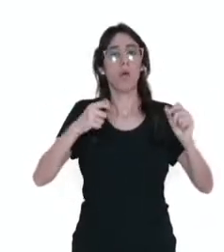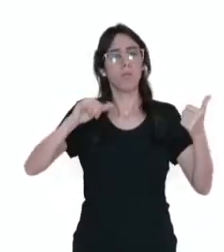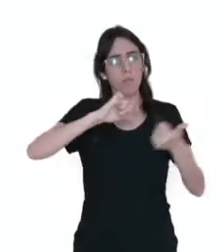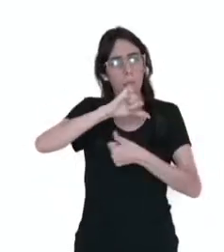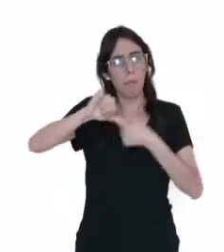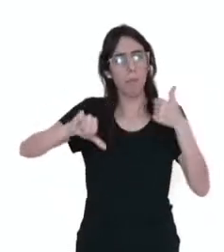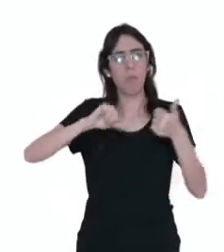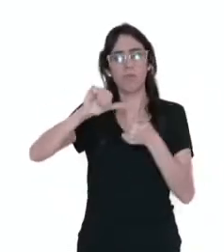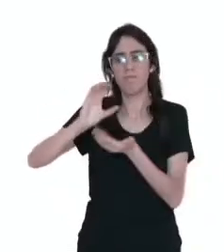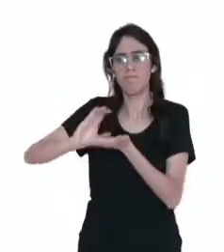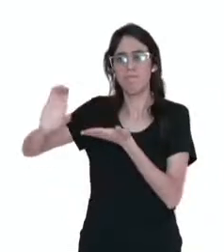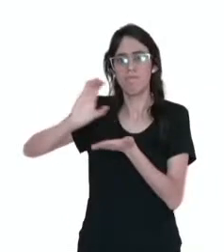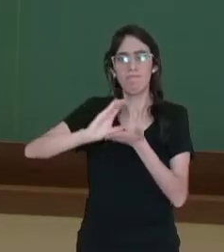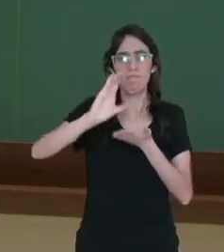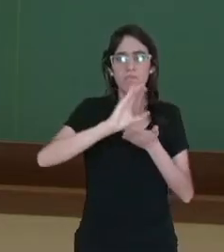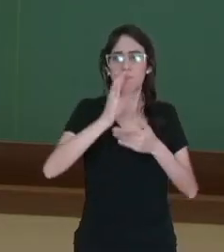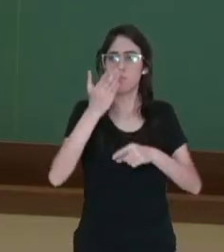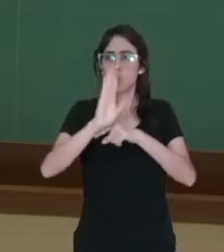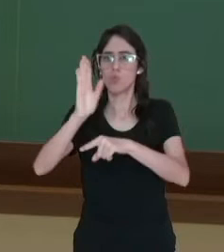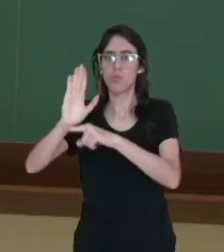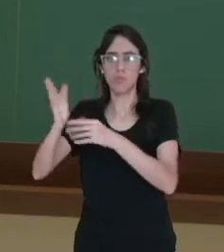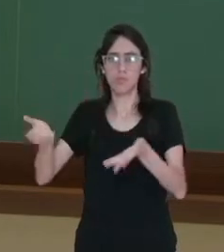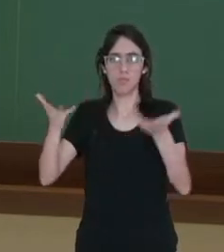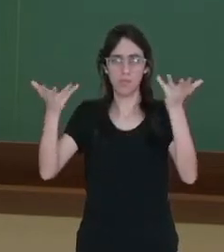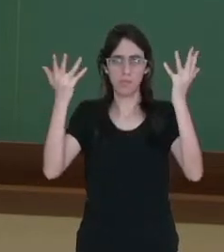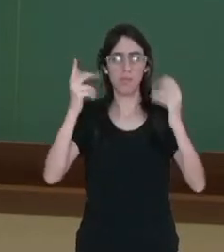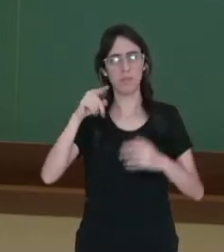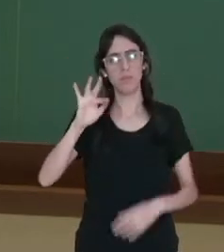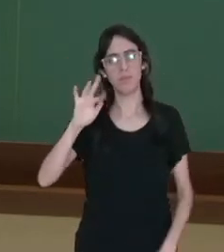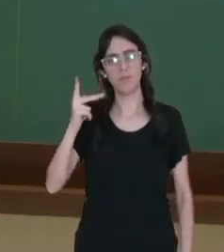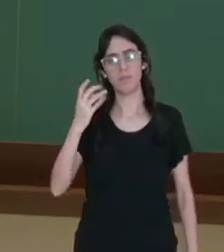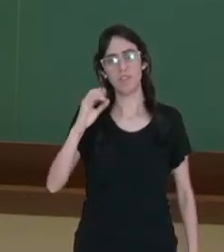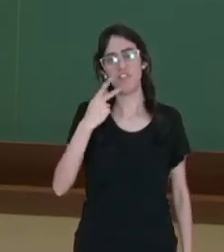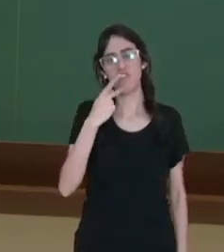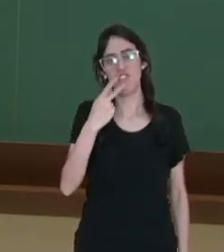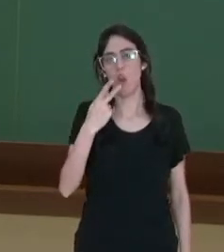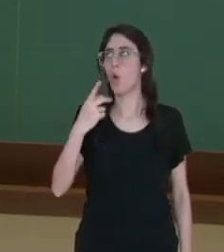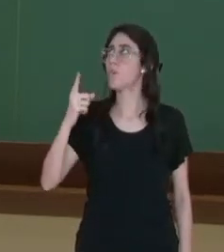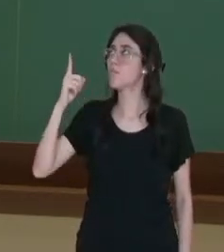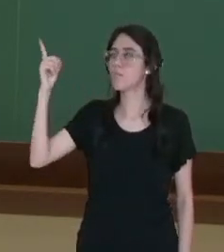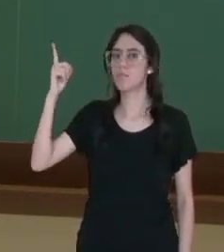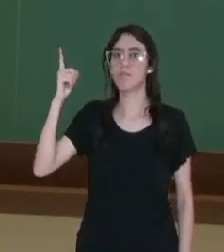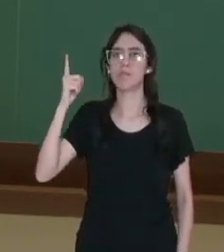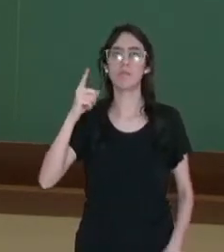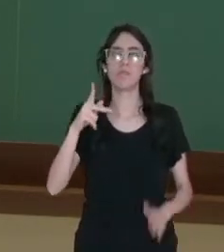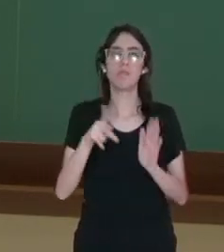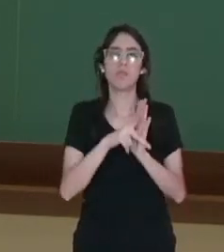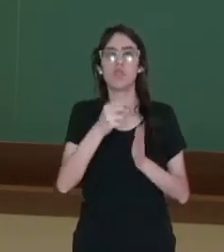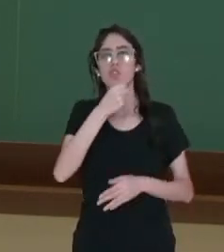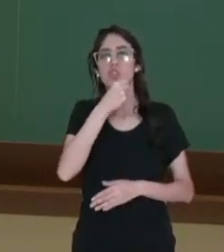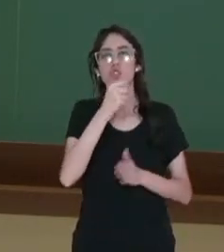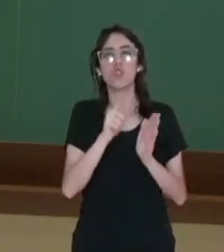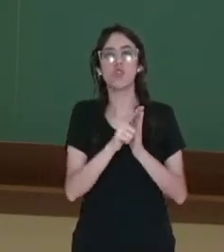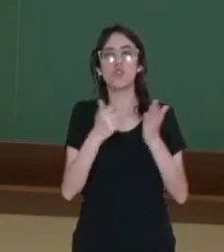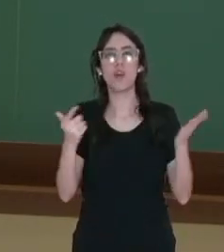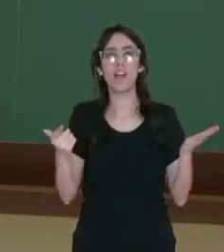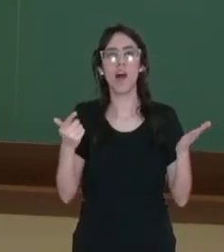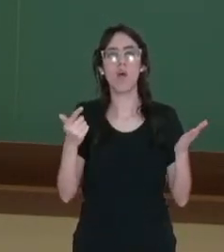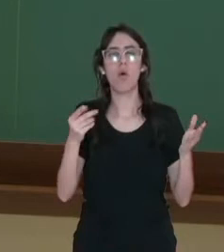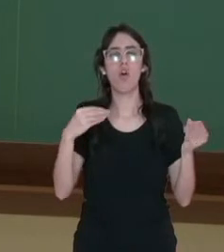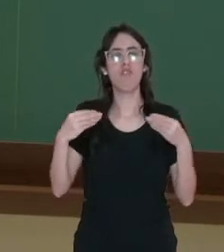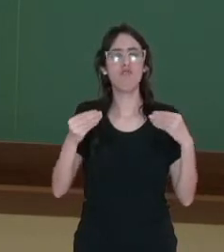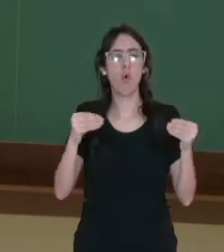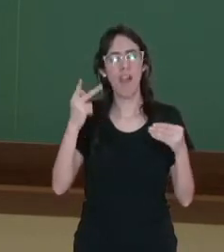e da competição, afirmou Fernando Henrique Cardoso numa reportagem do jornal Folha de São Paulo